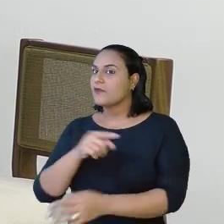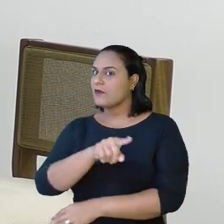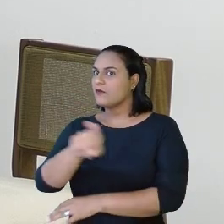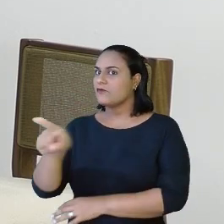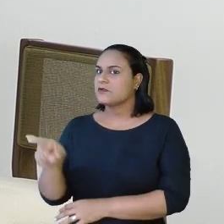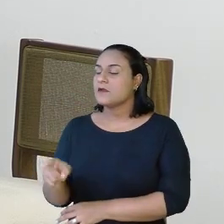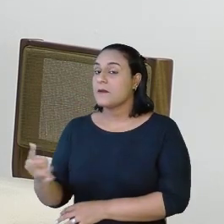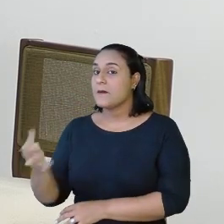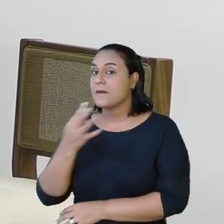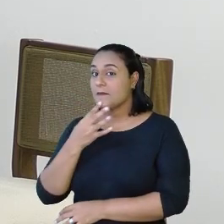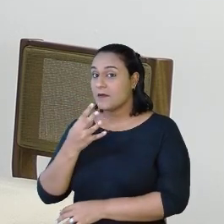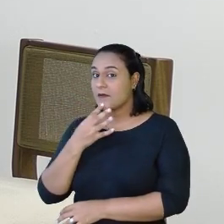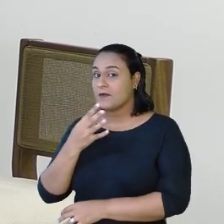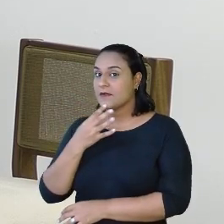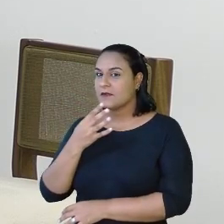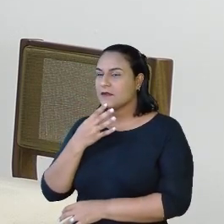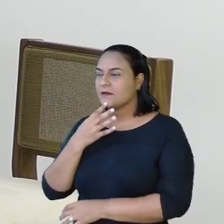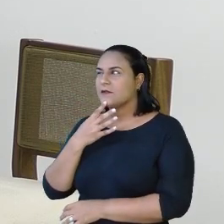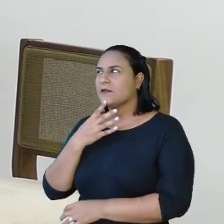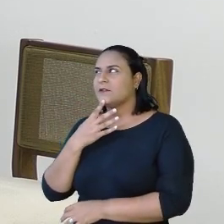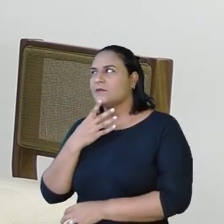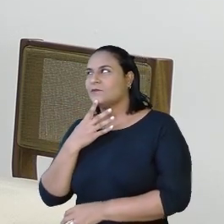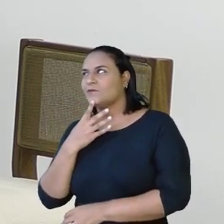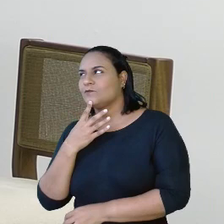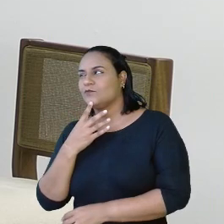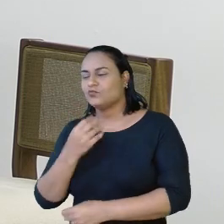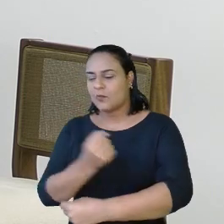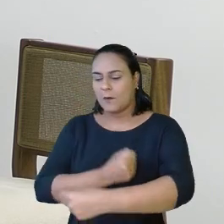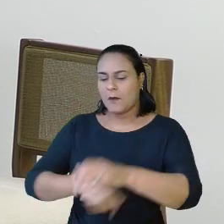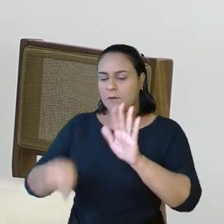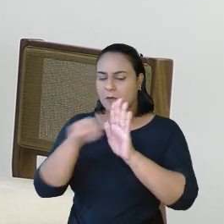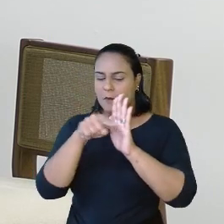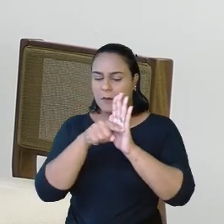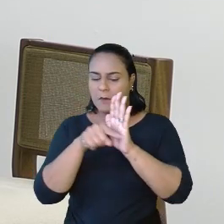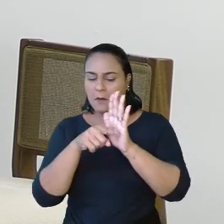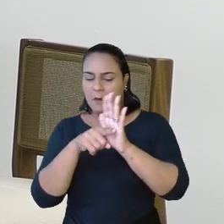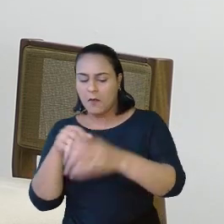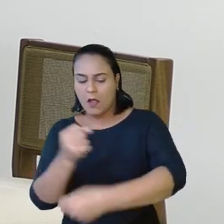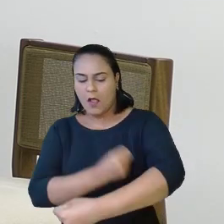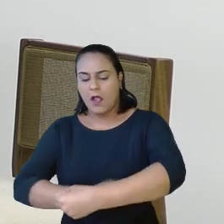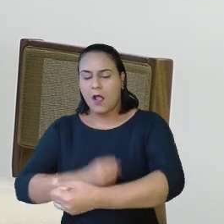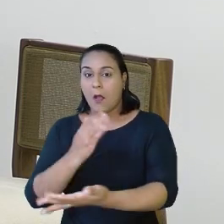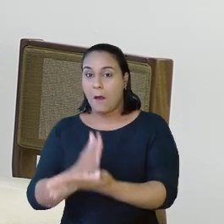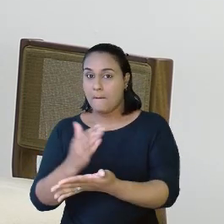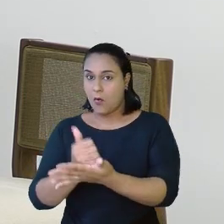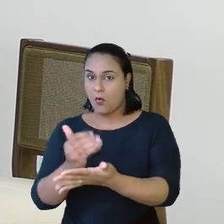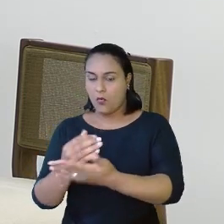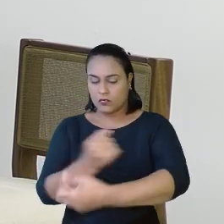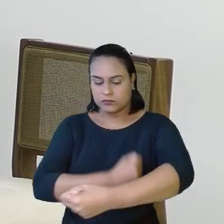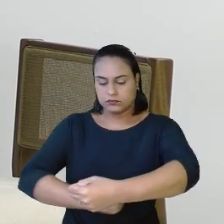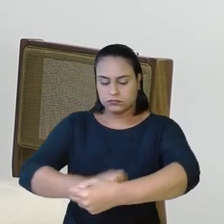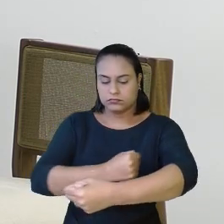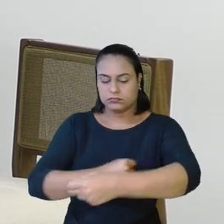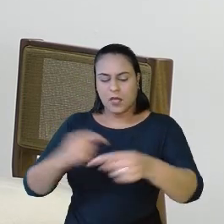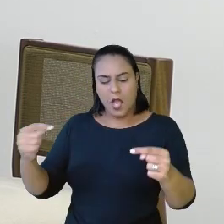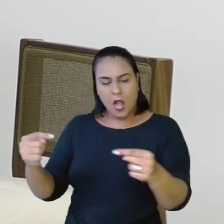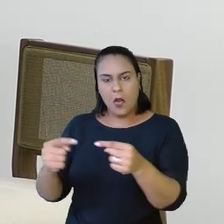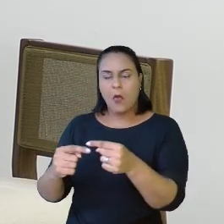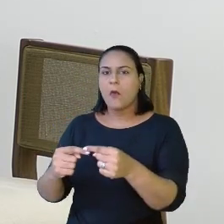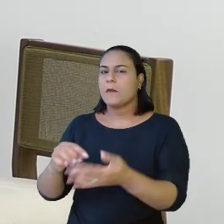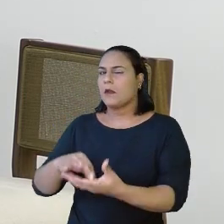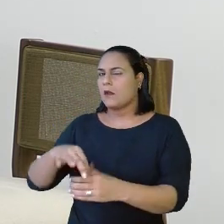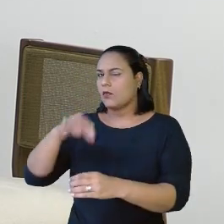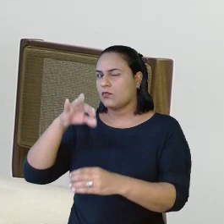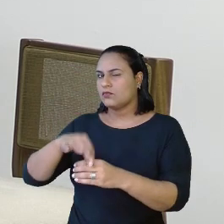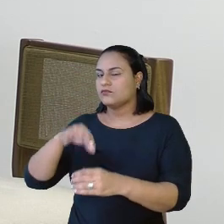para conhecer uma receita de bolo que cai muito bem com chá. Quem é que não gosta